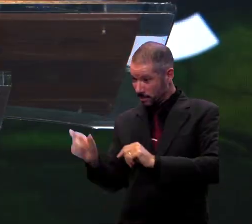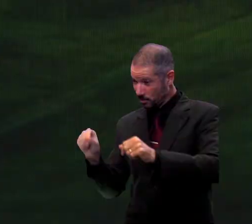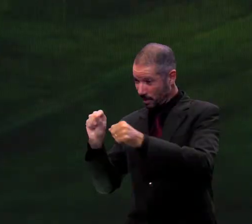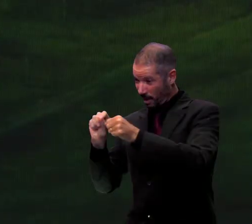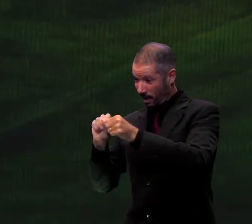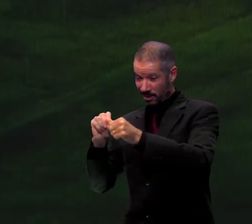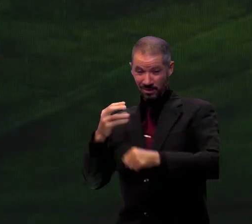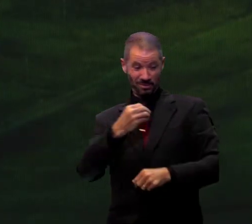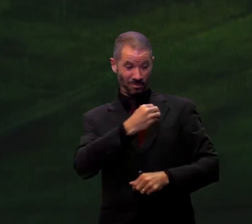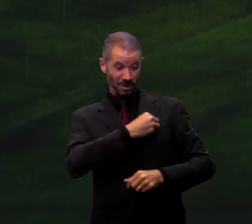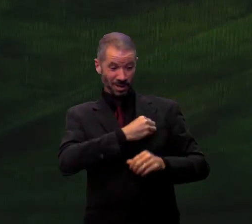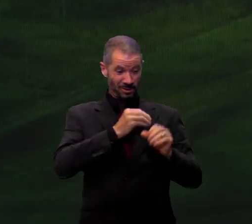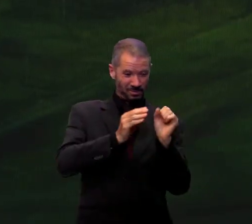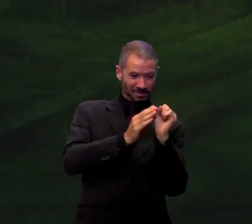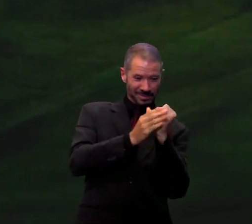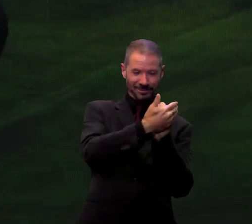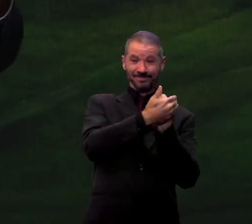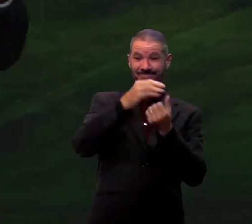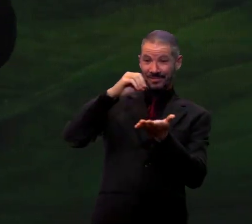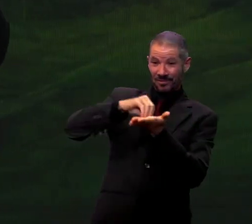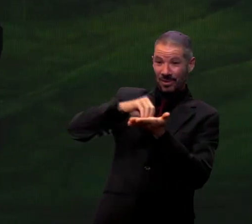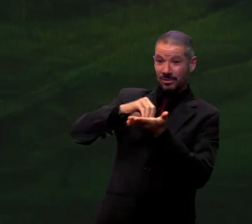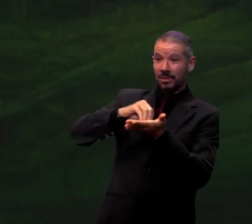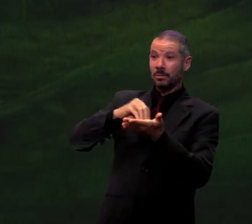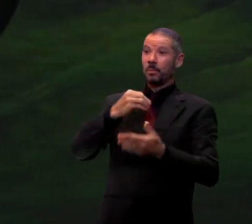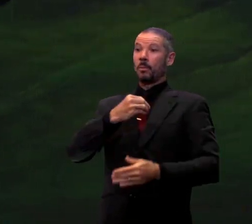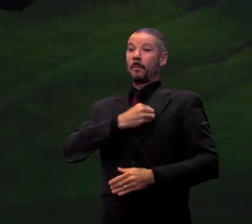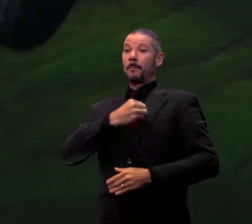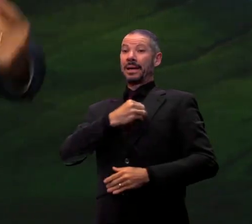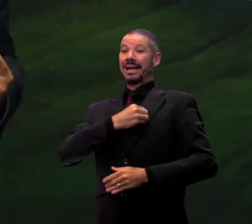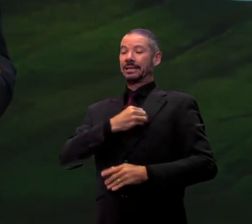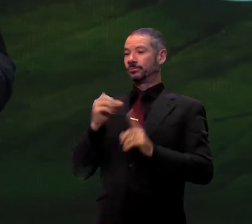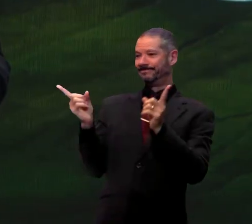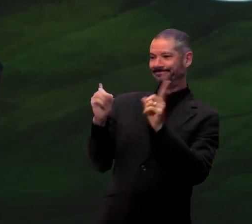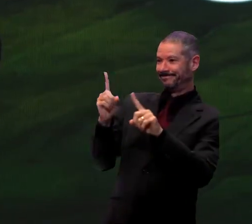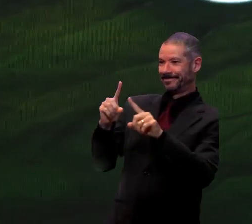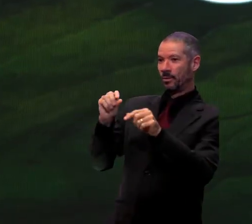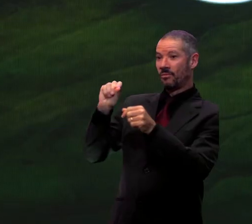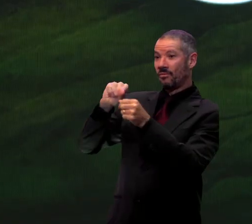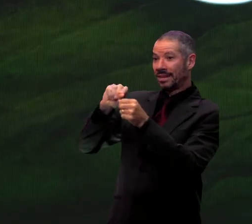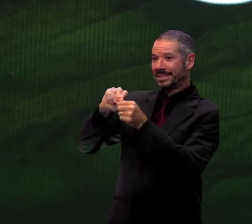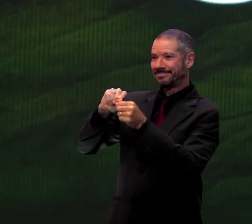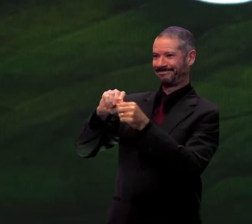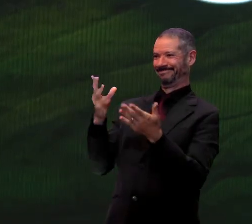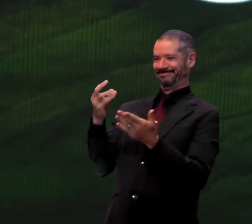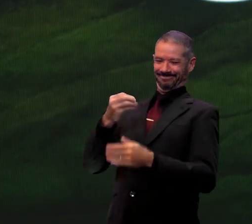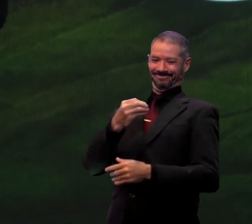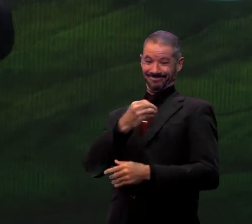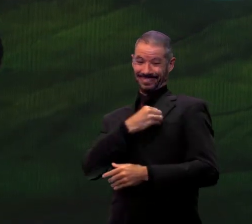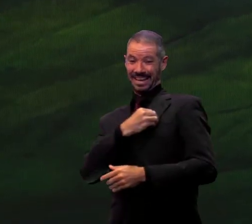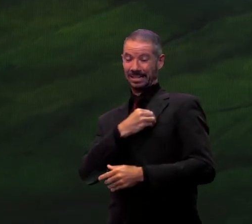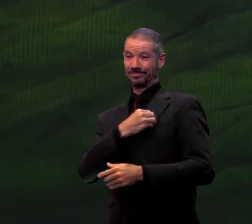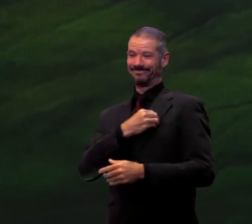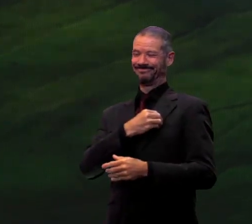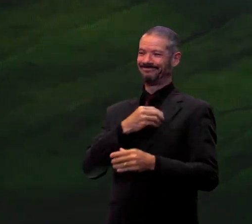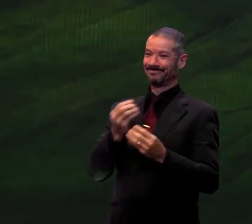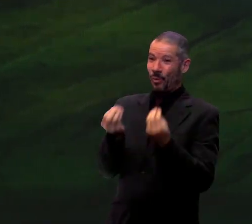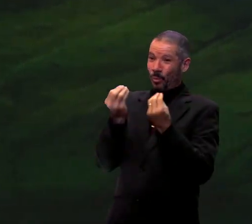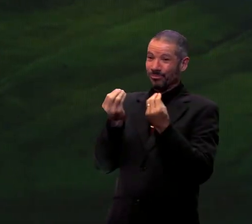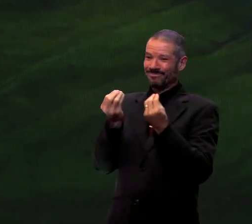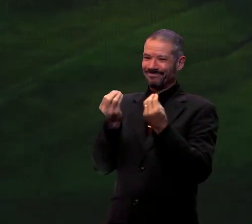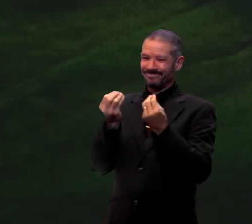o pecado de omissão é pecado pelo resultado do não fazer. Aquilo que a gente deveria